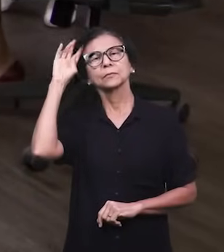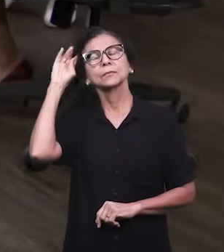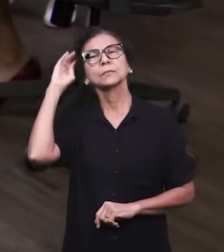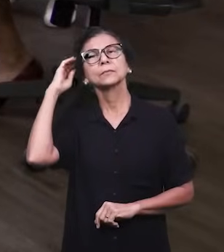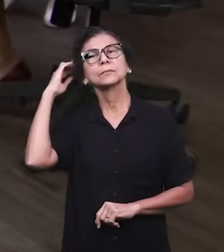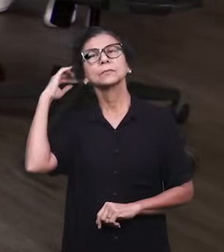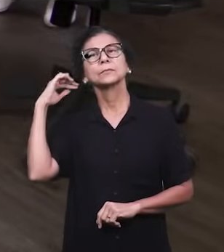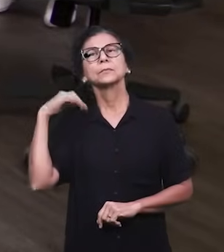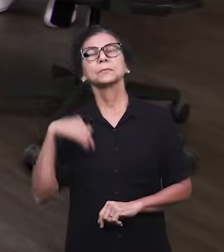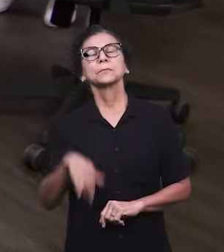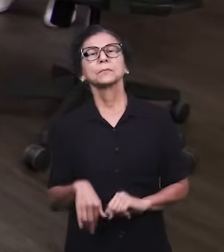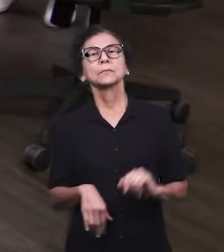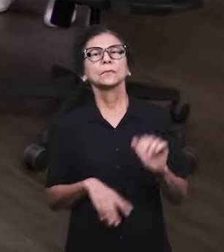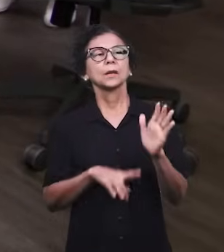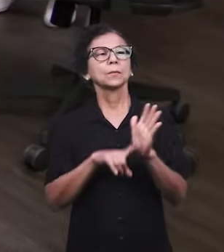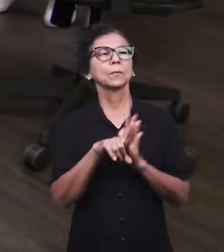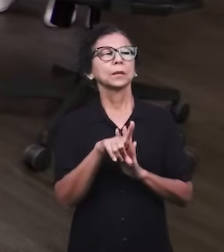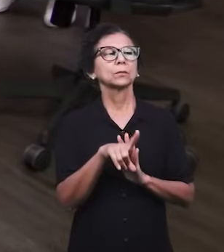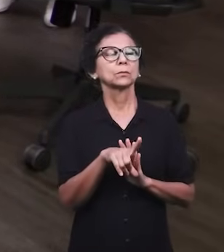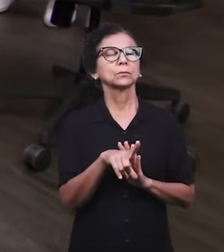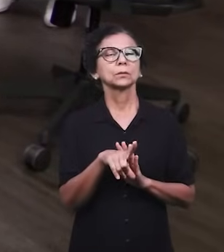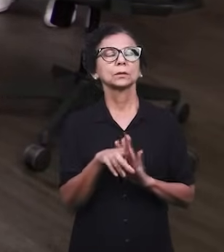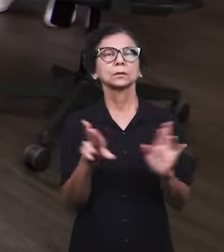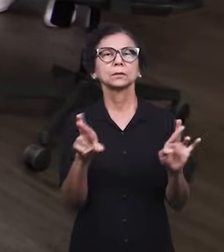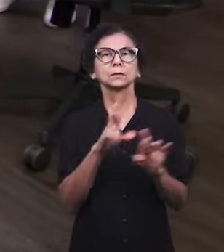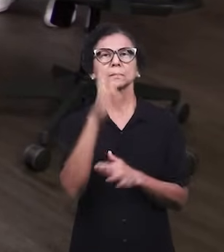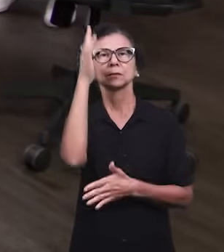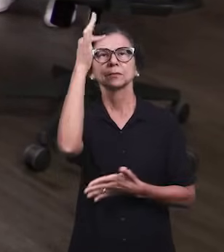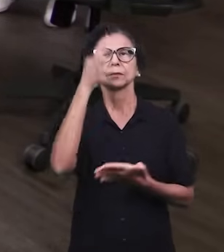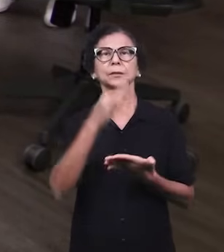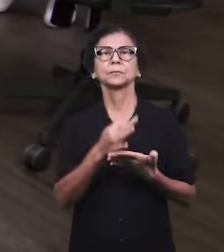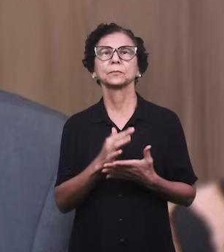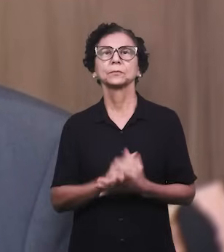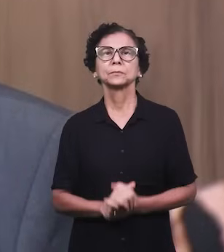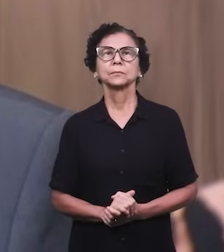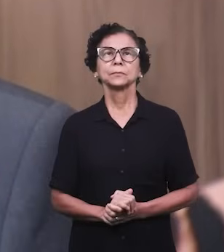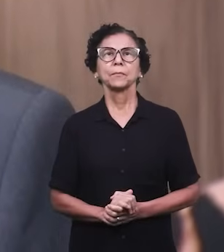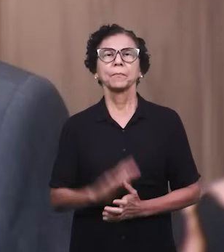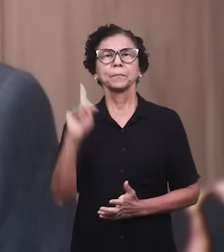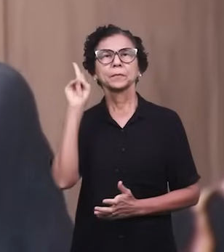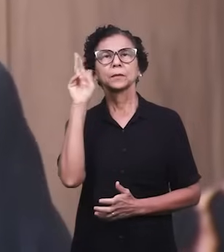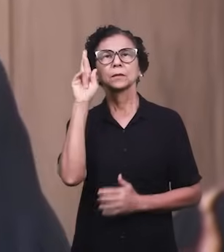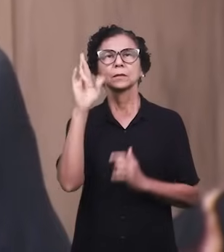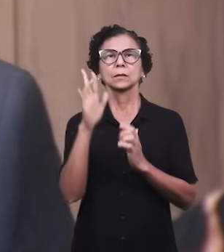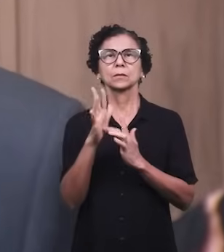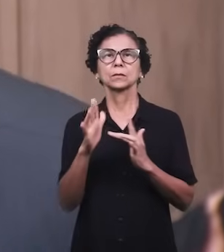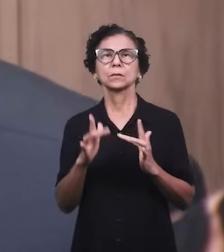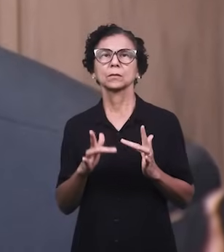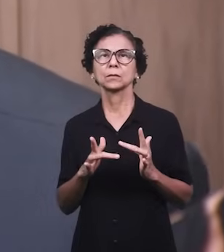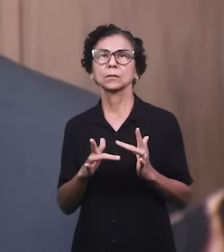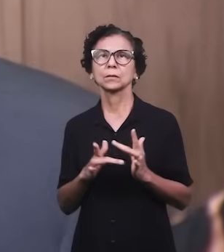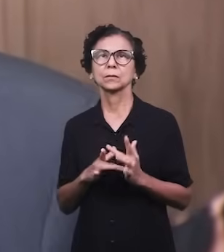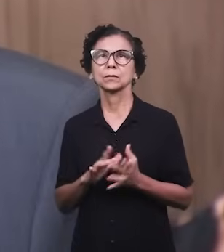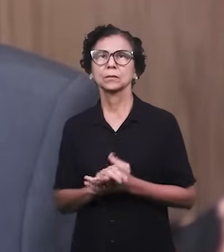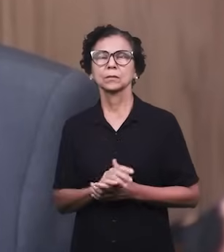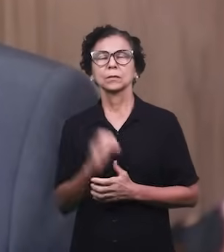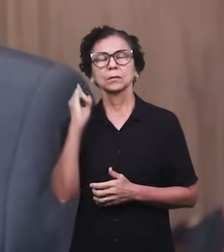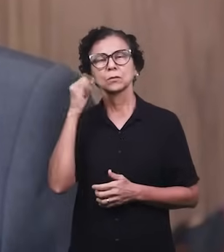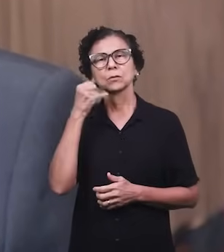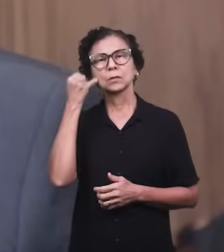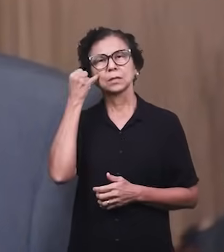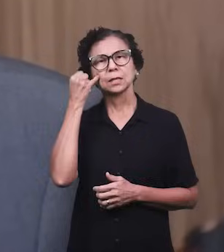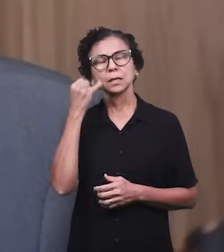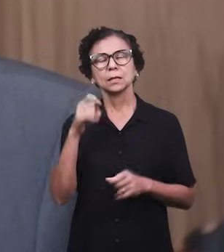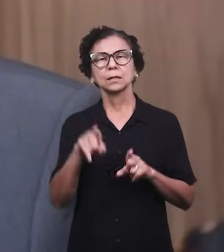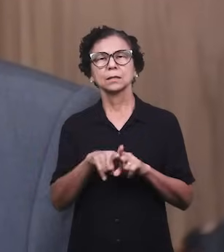Marcelo para fazer agora uma pergunta relacionando a fé com a cura. Pai do Senhor Josias, Pai do Senhor Pastor Gilson, todos aqui